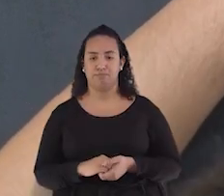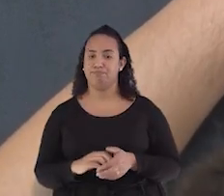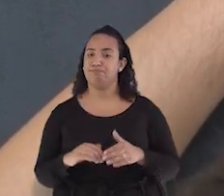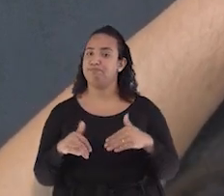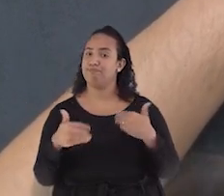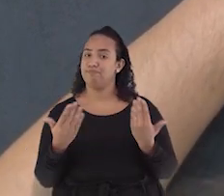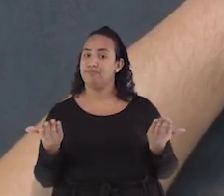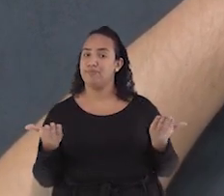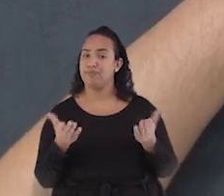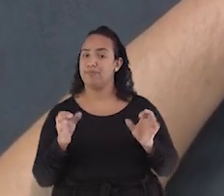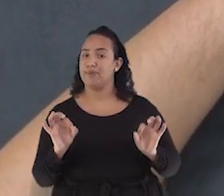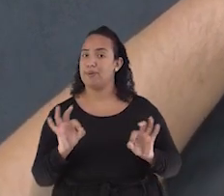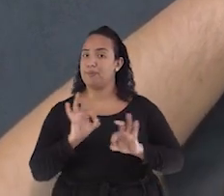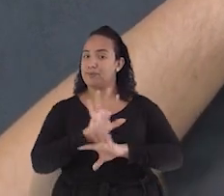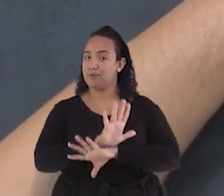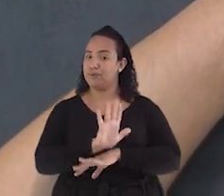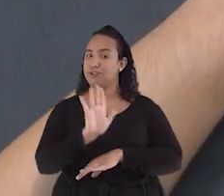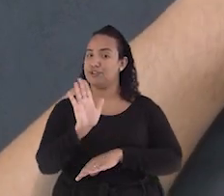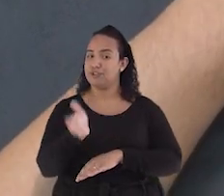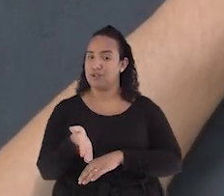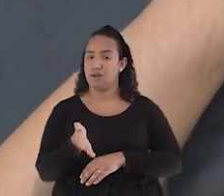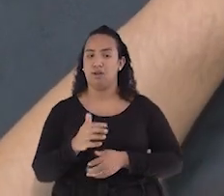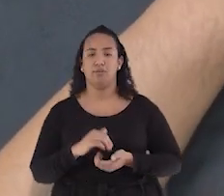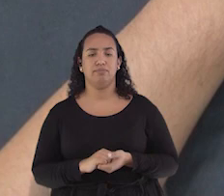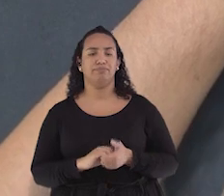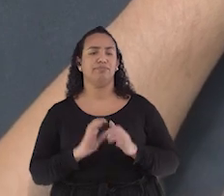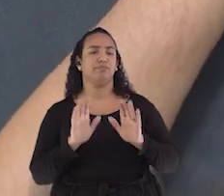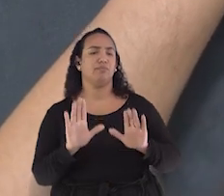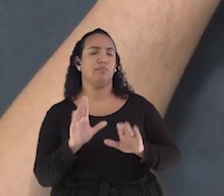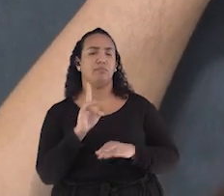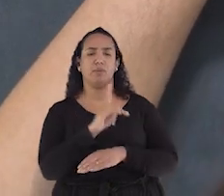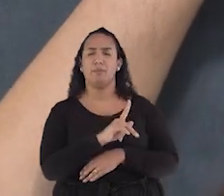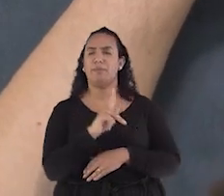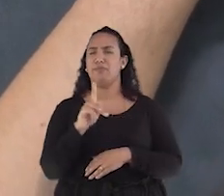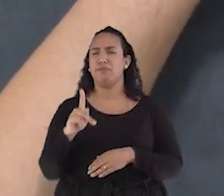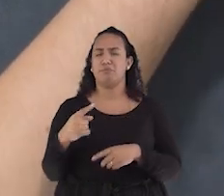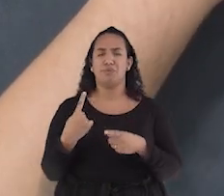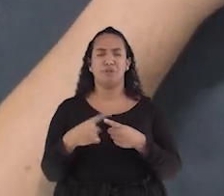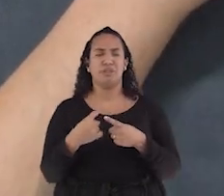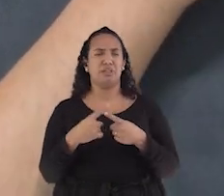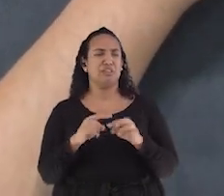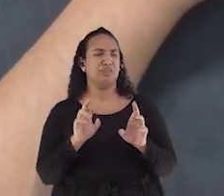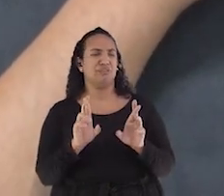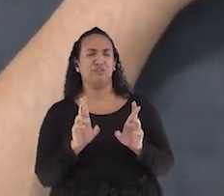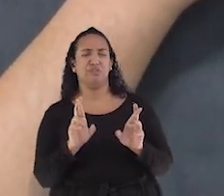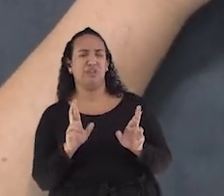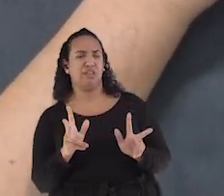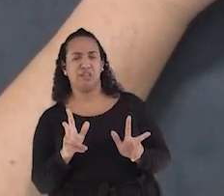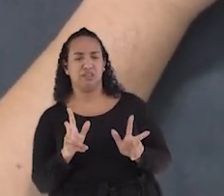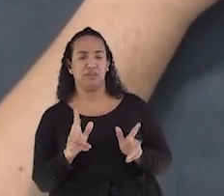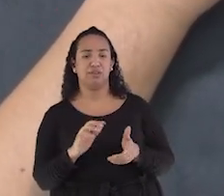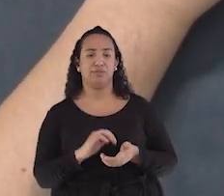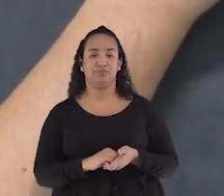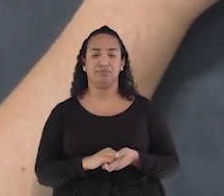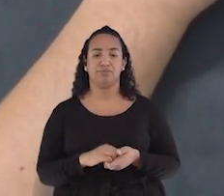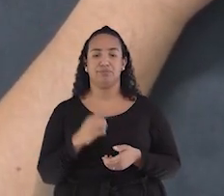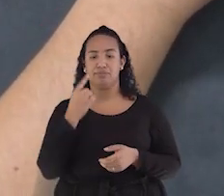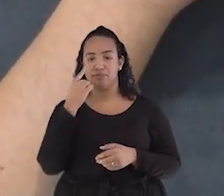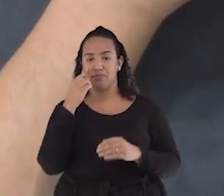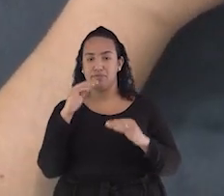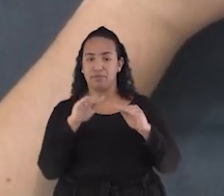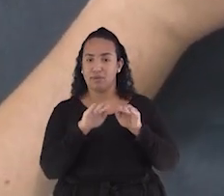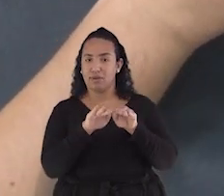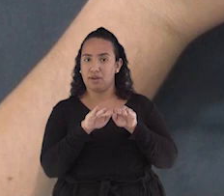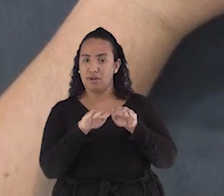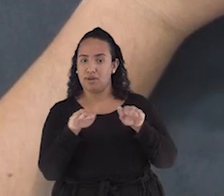E aqui agora já está pronta a nossa maquete. Mas professora, por que ficou tão diferente da maquete que você